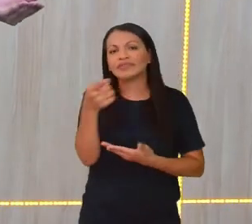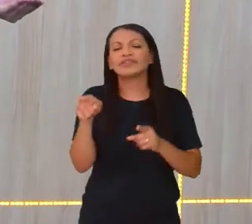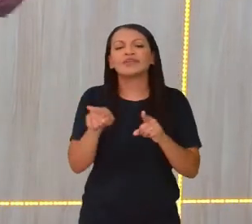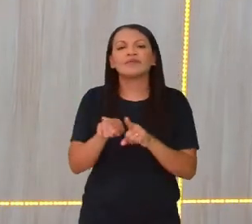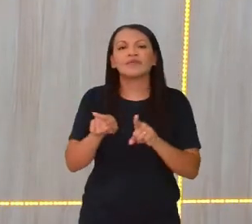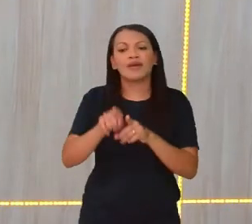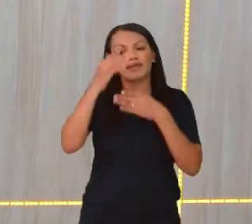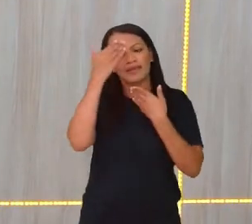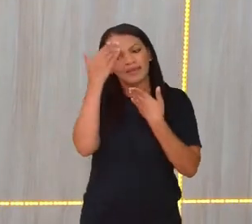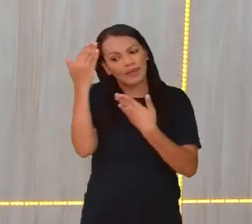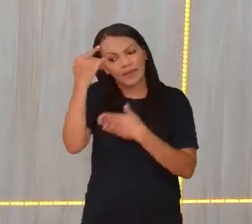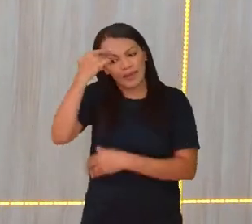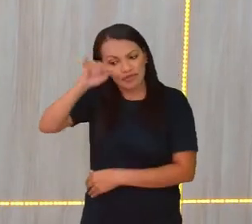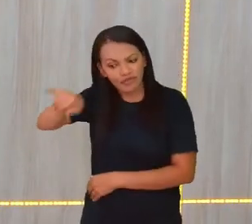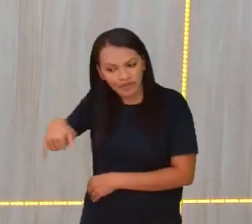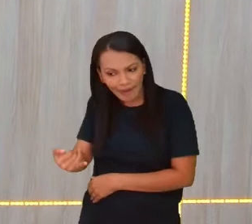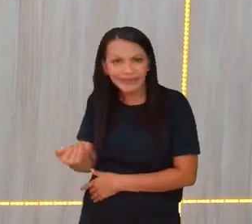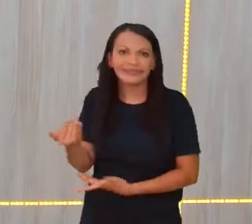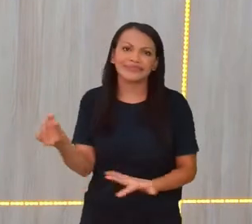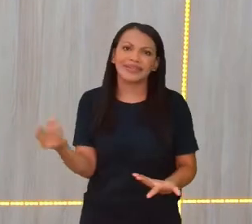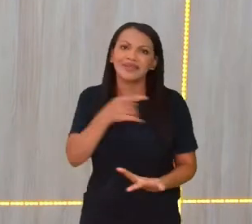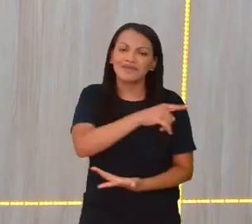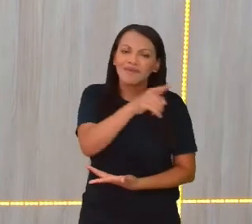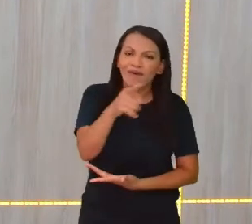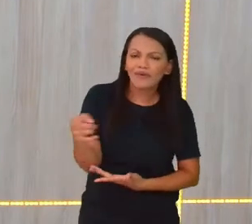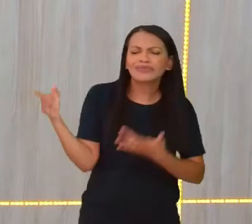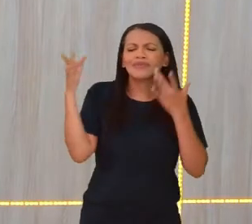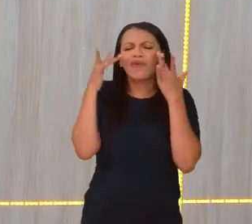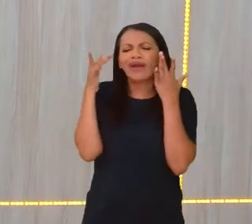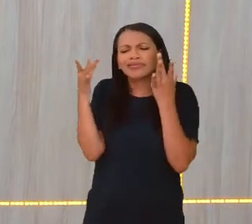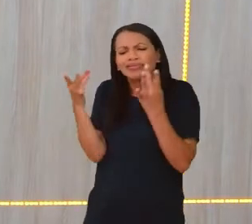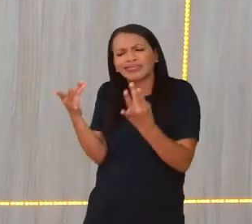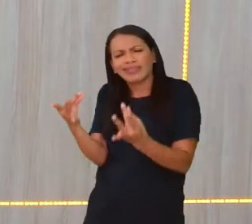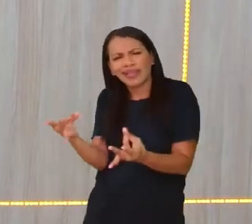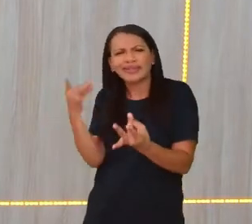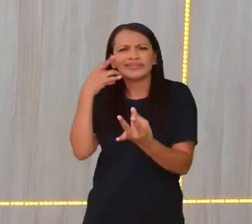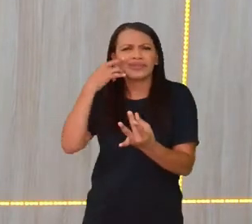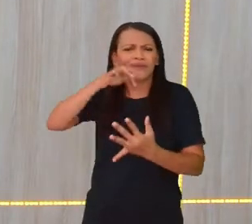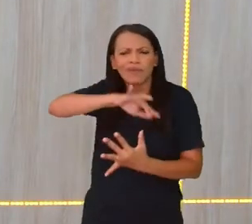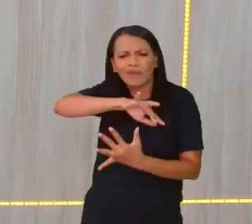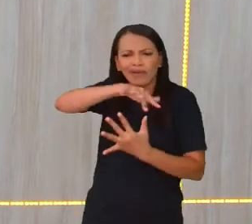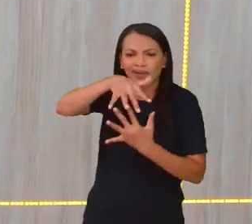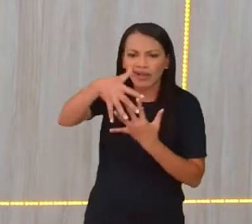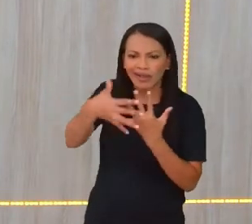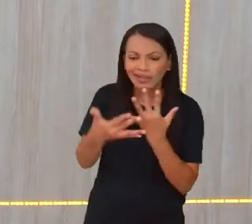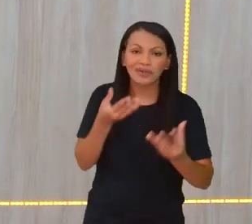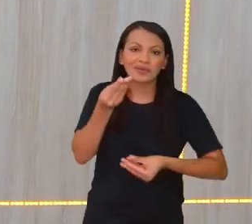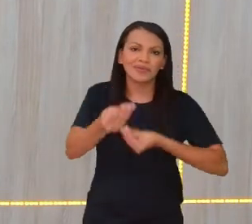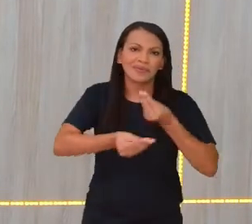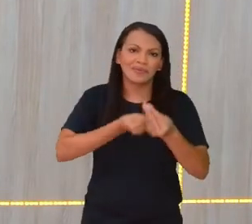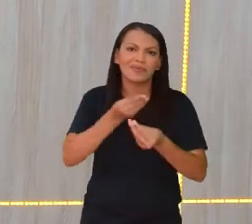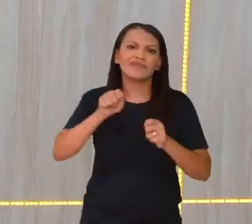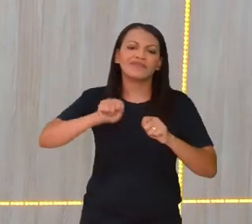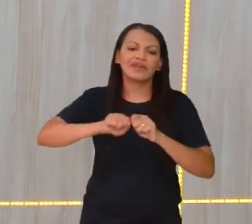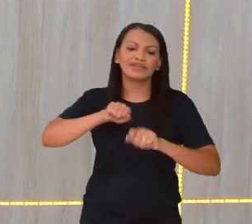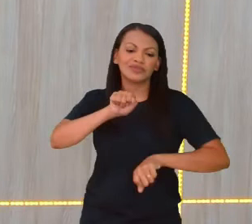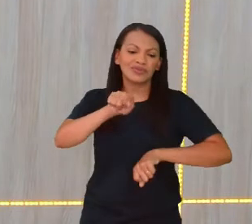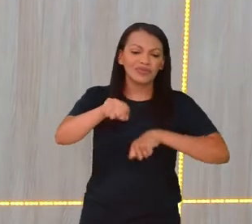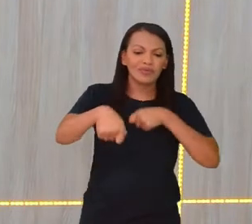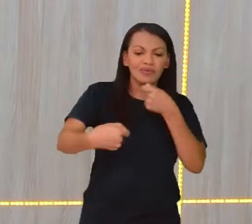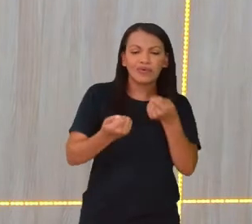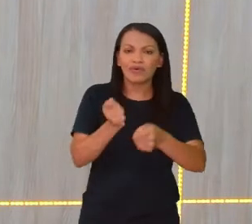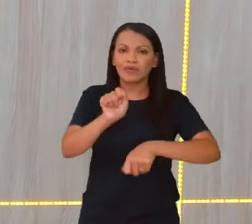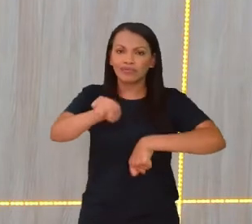para ela, né? Para que vocês deem uma atenção aí, né? Vejam como é que ela está fazendo aí a